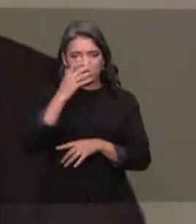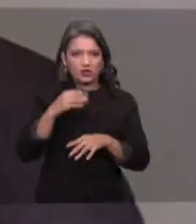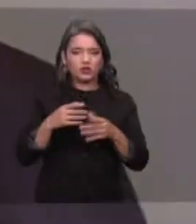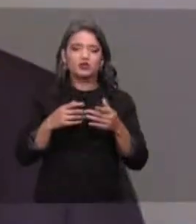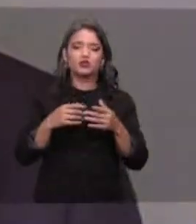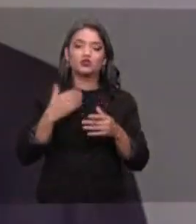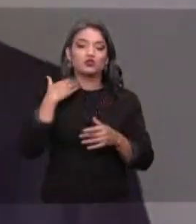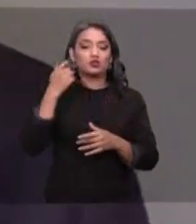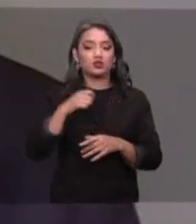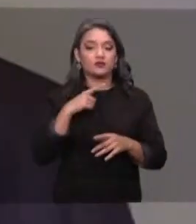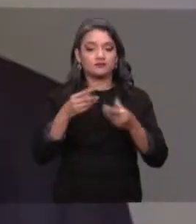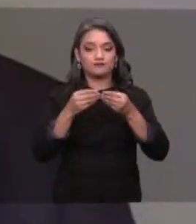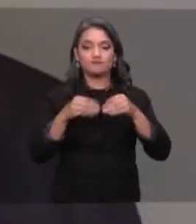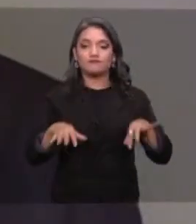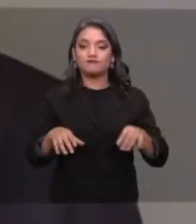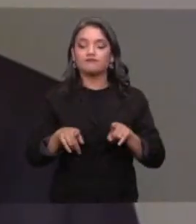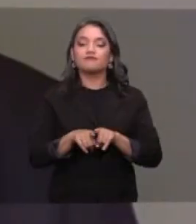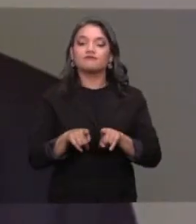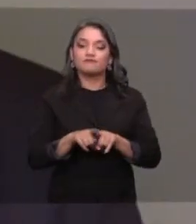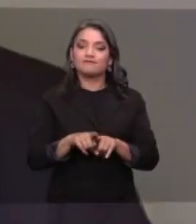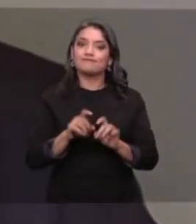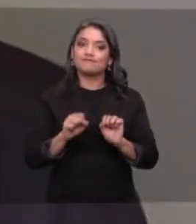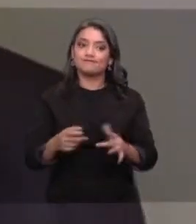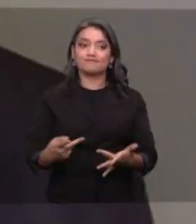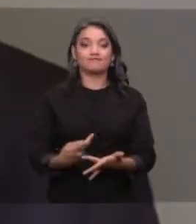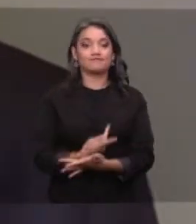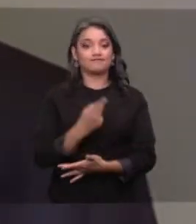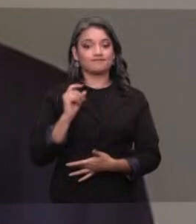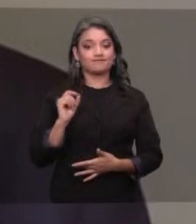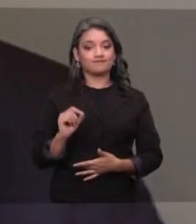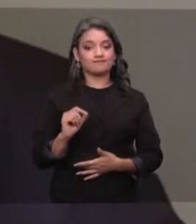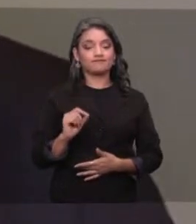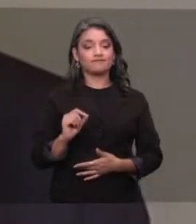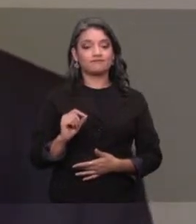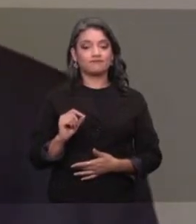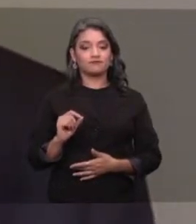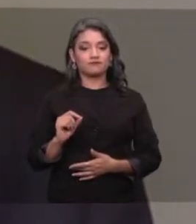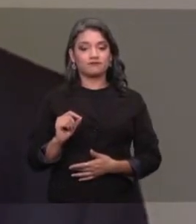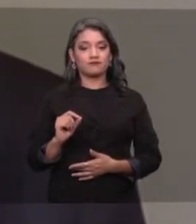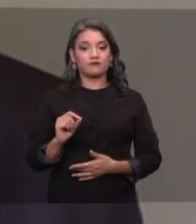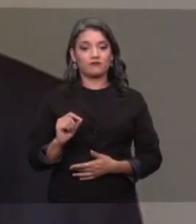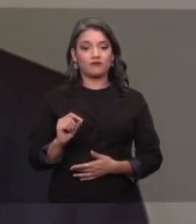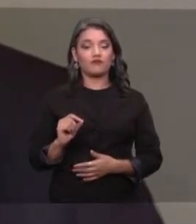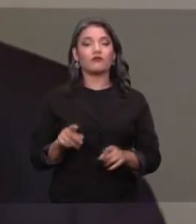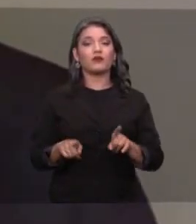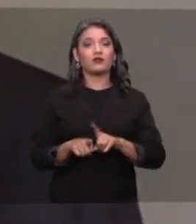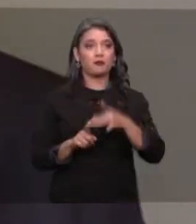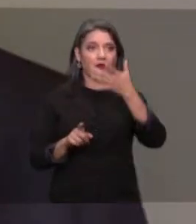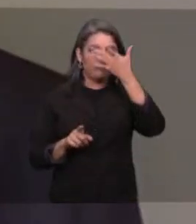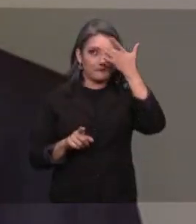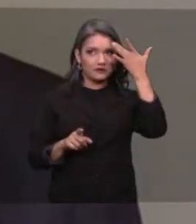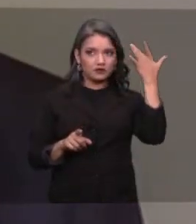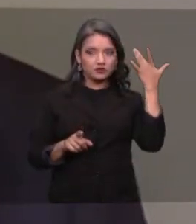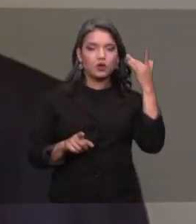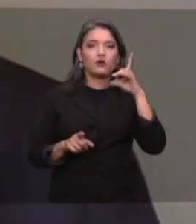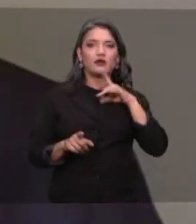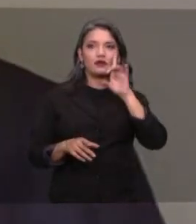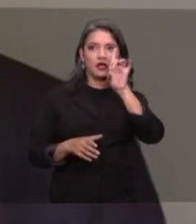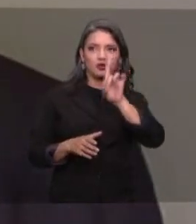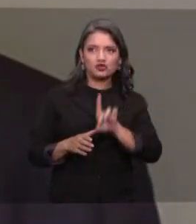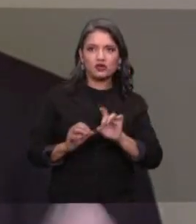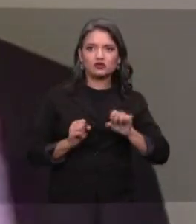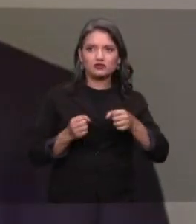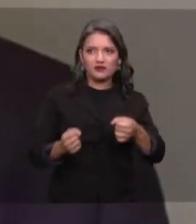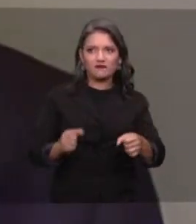parágrafo 2º do CPP, a medida poderá prejudicar o próprio jurisdicionado em seu direito à ampla